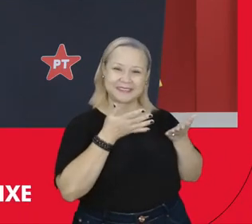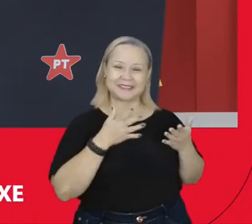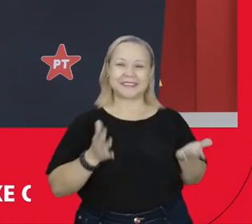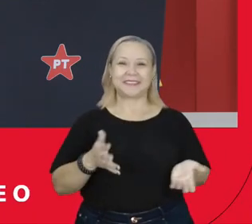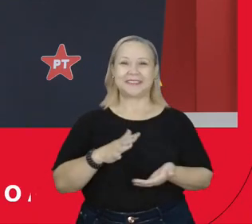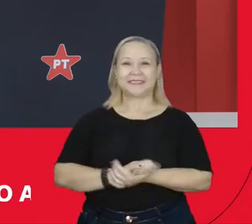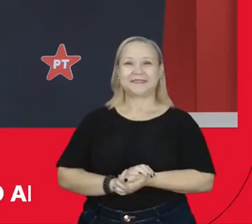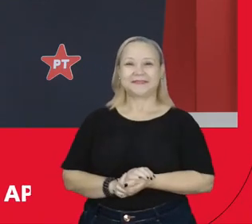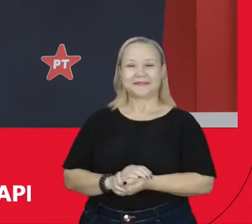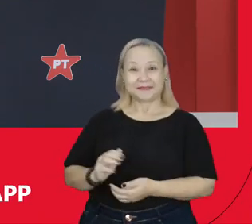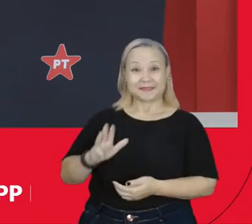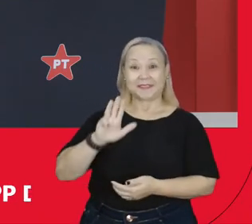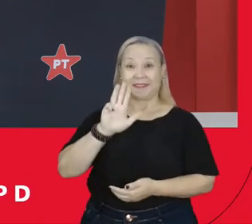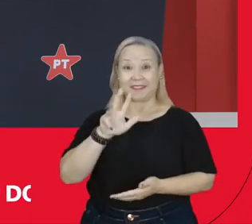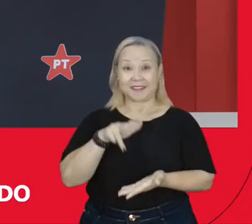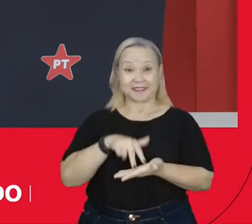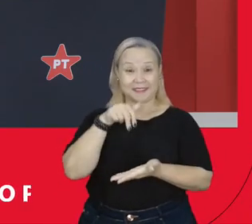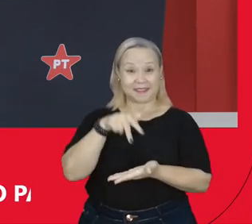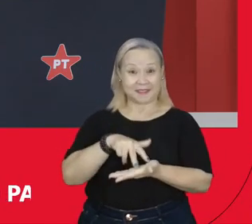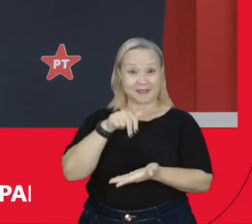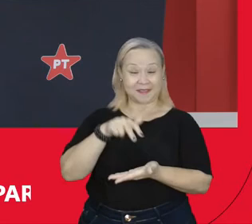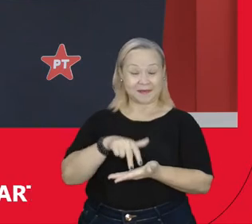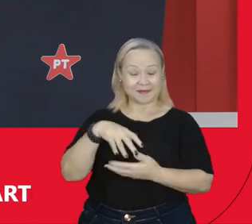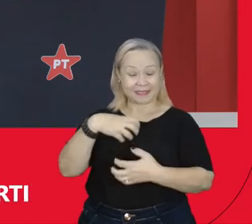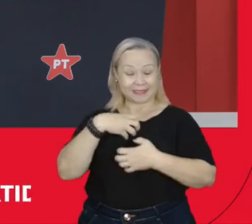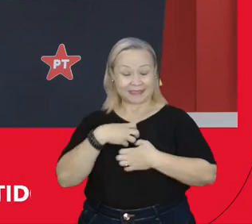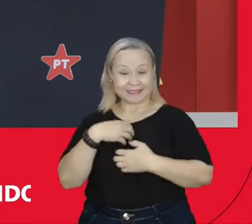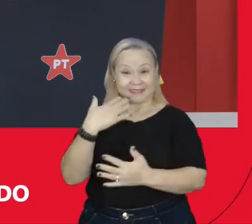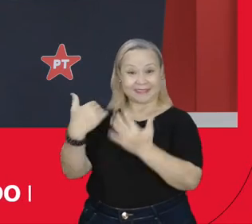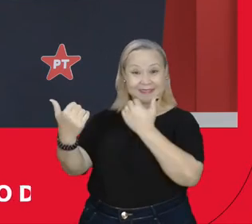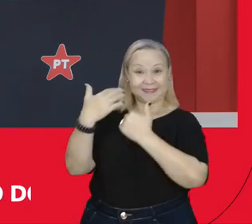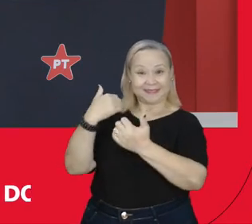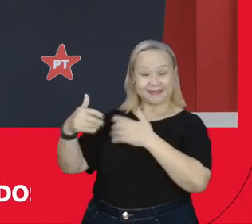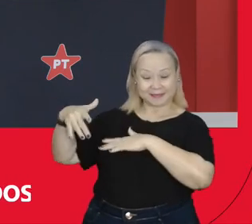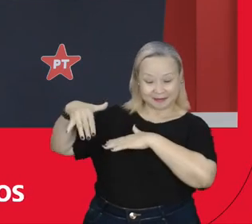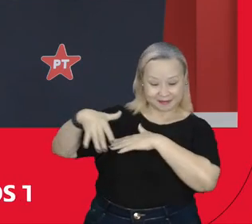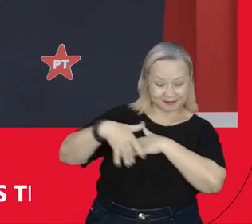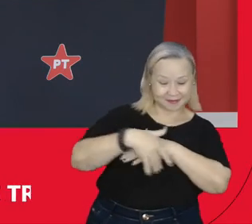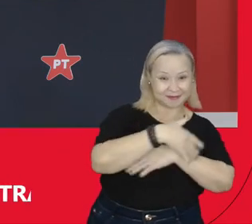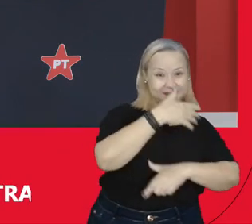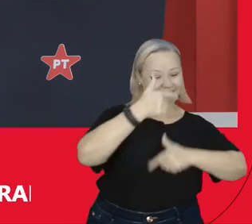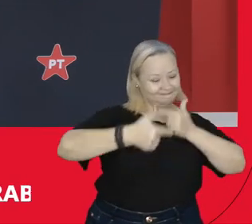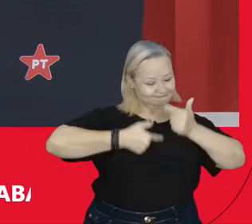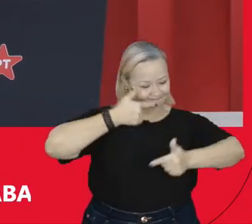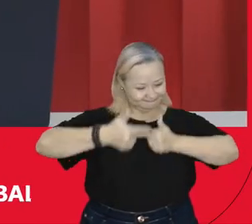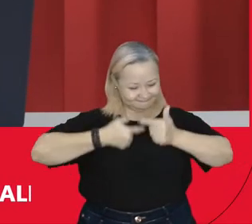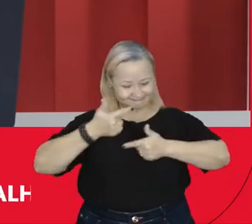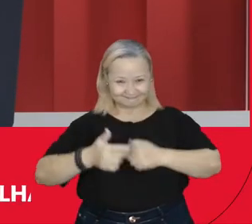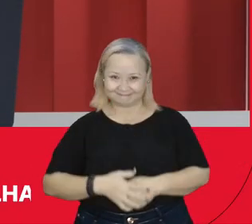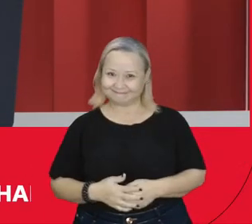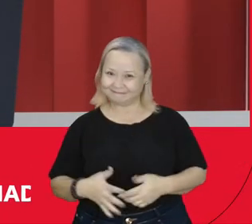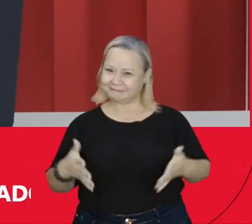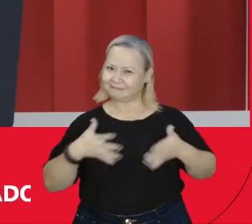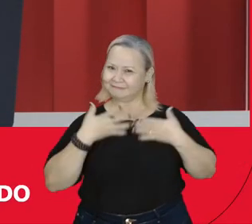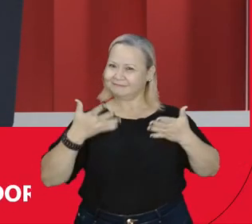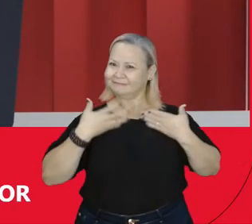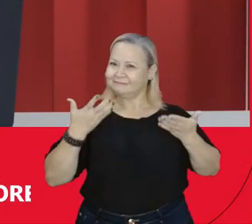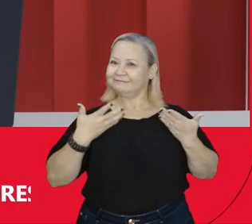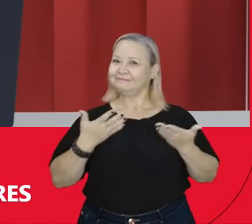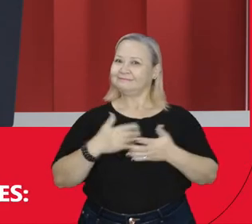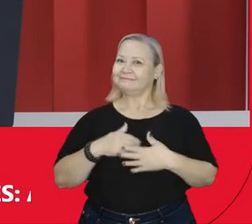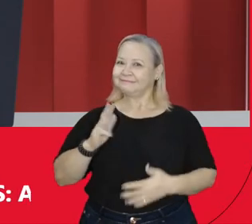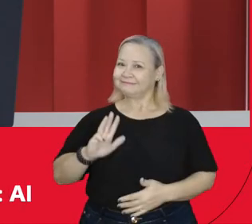pulando, nos intima a ir para a rua trabalhar. Com certeza. Que pique é esse,